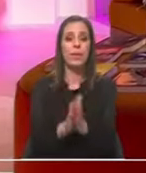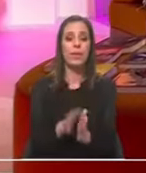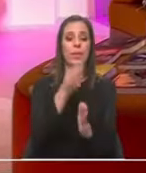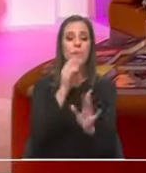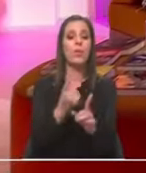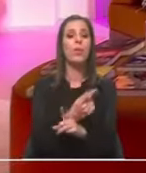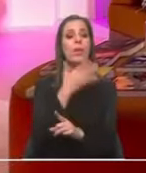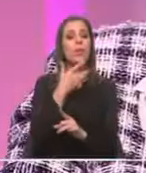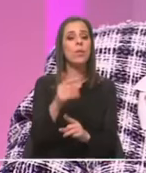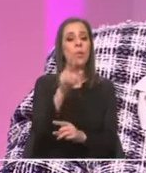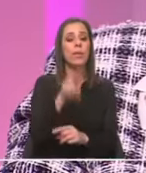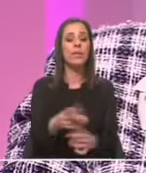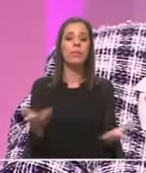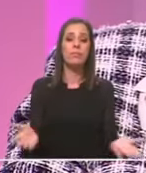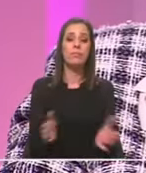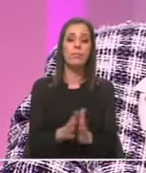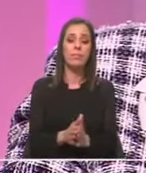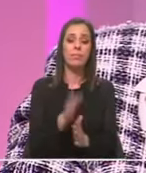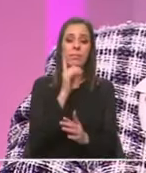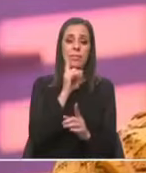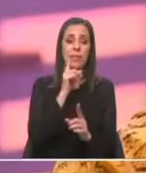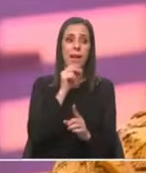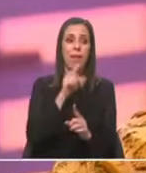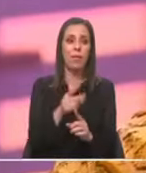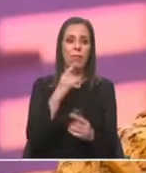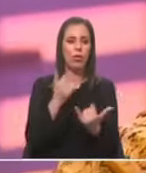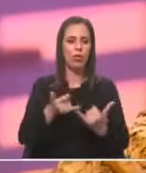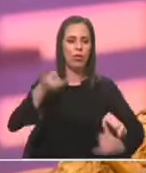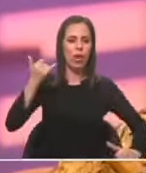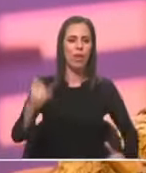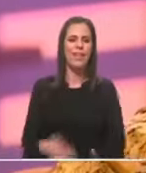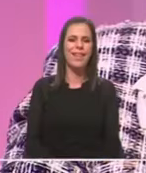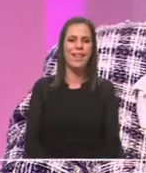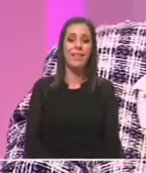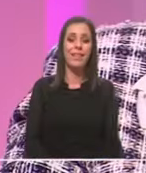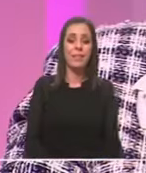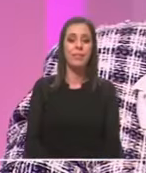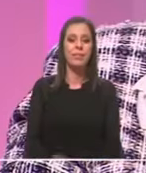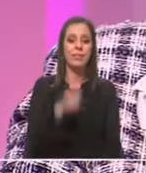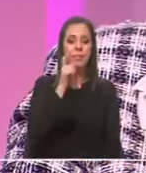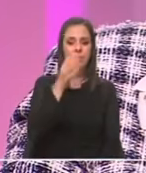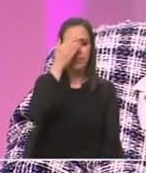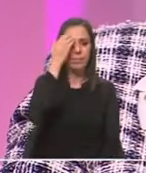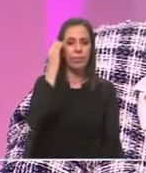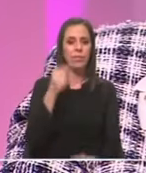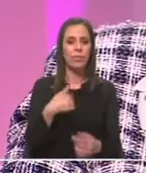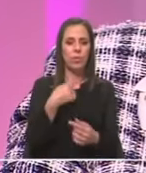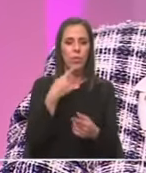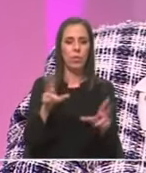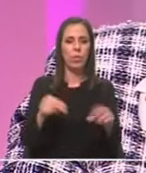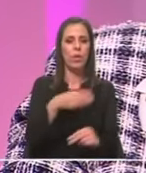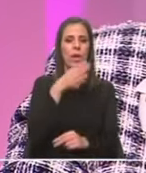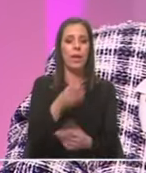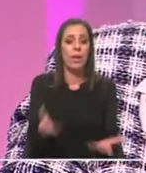falaram coisas muito bonitas a seu respeito mas porque achei graça a avó é muito estilosa e é muit estil é uma palavra que eu não nca emprego nem nun que